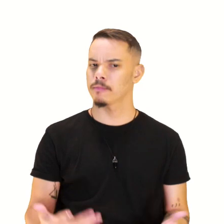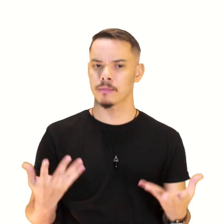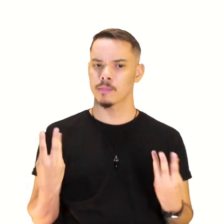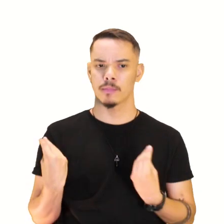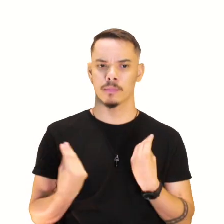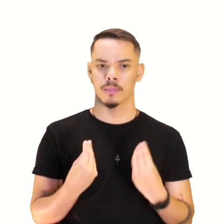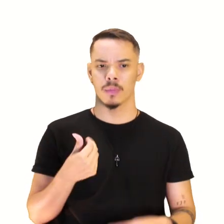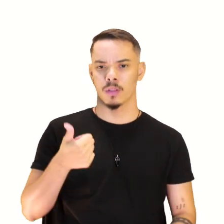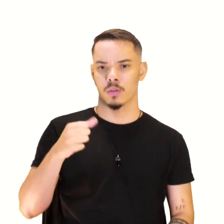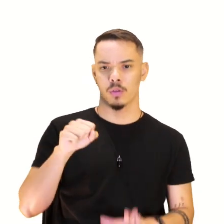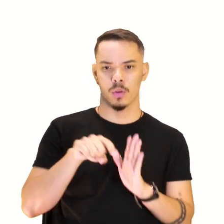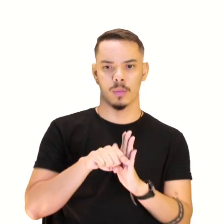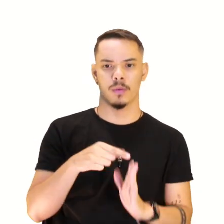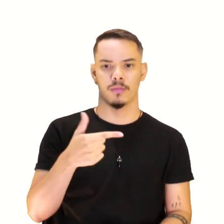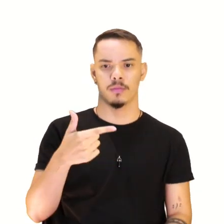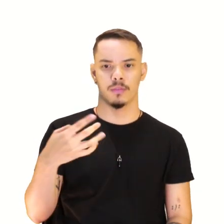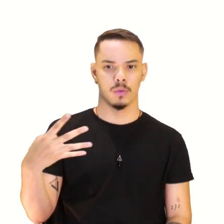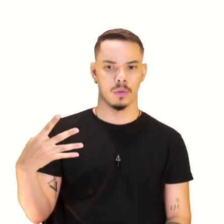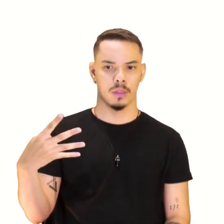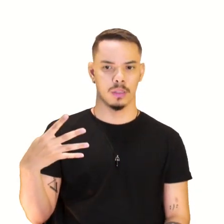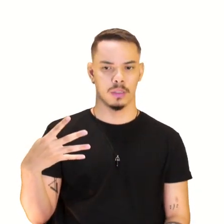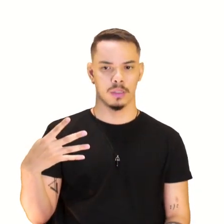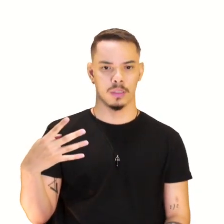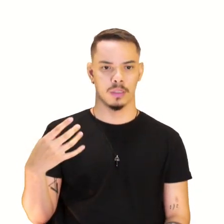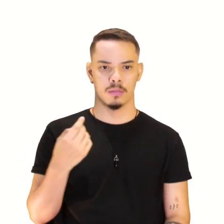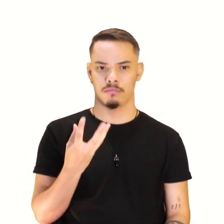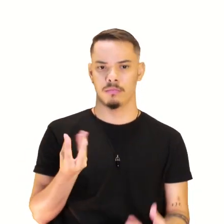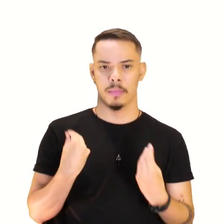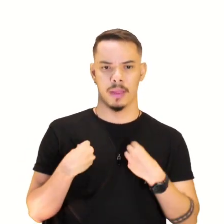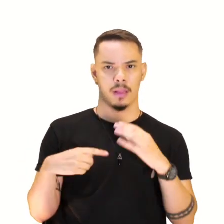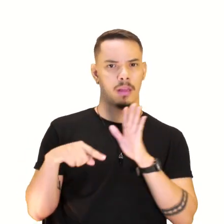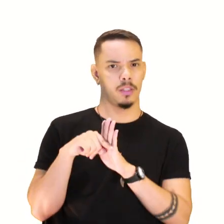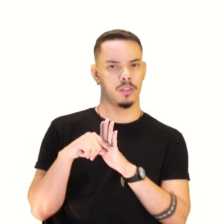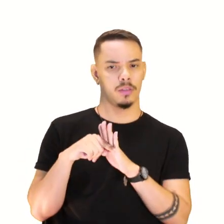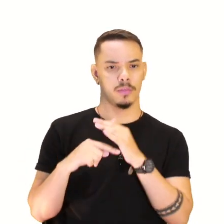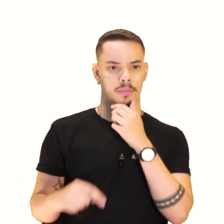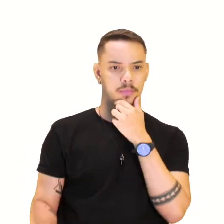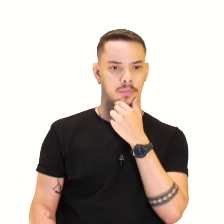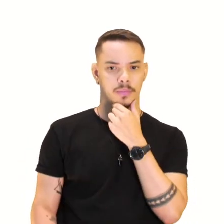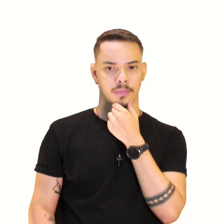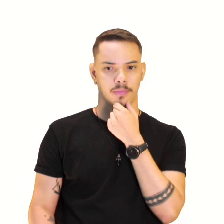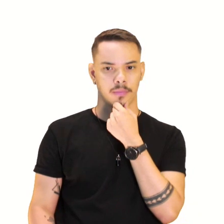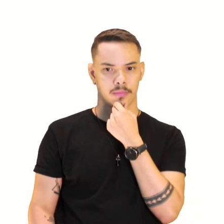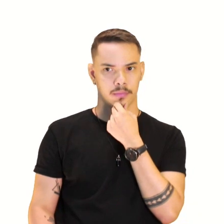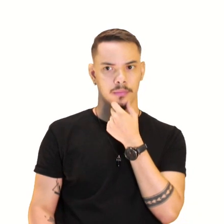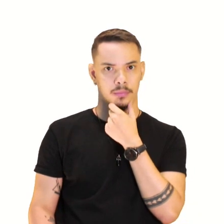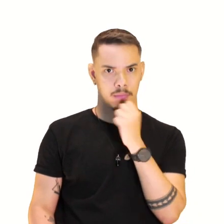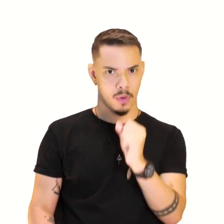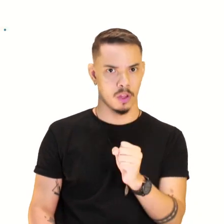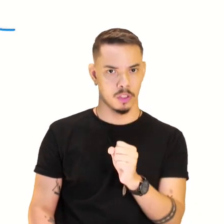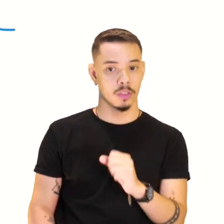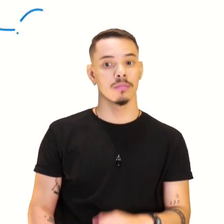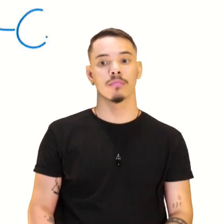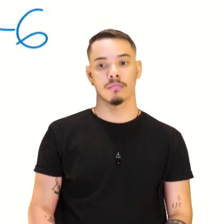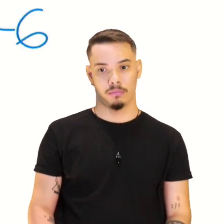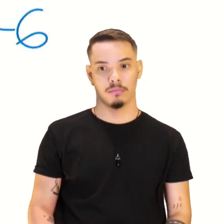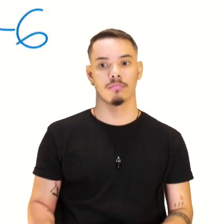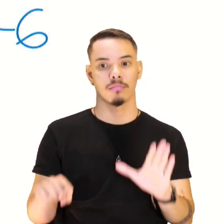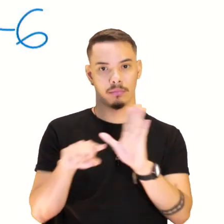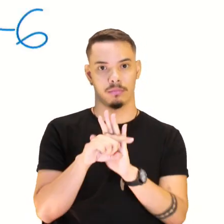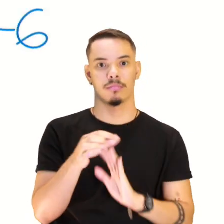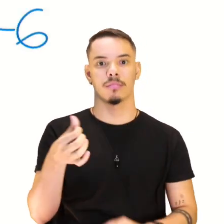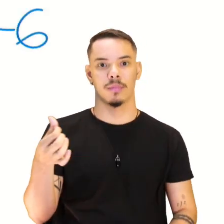faço 18 menos 24? Vai dar negativo? Vai dar menos 6, pode 6, isso? Pode, menos 6,